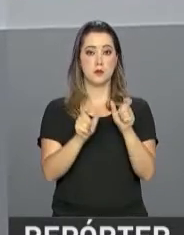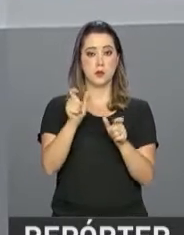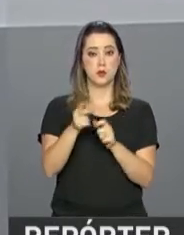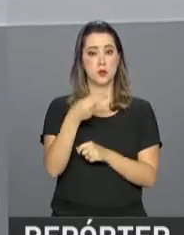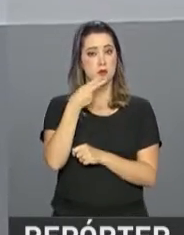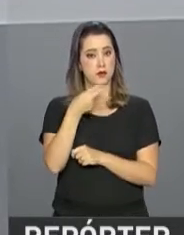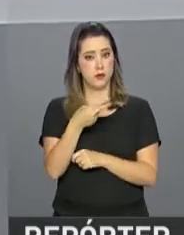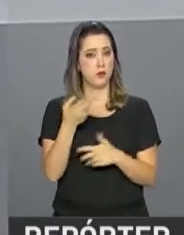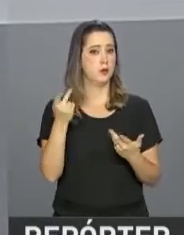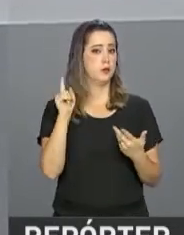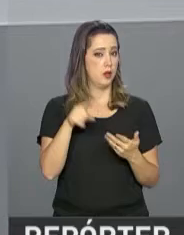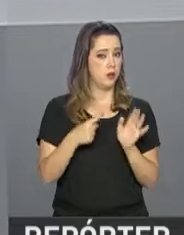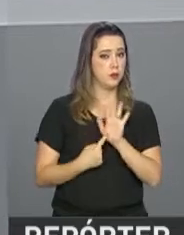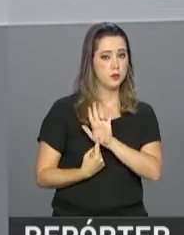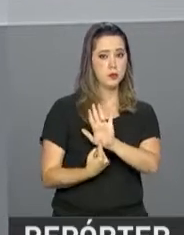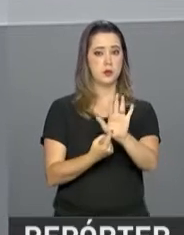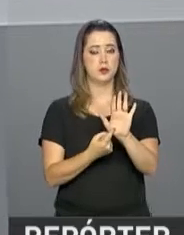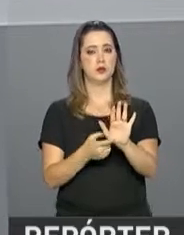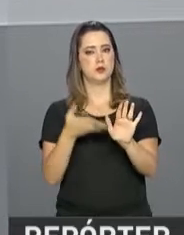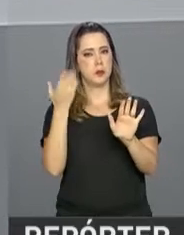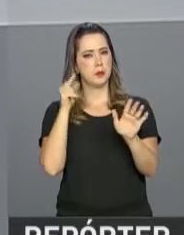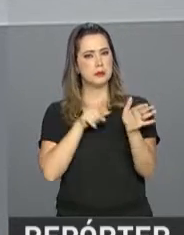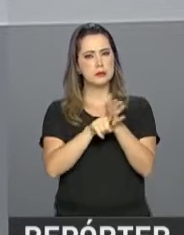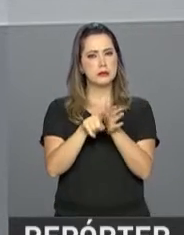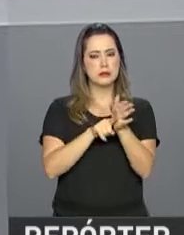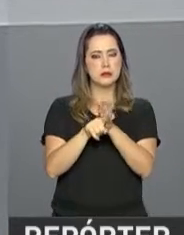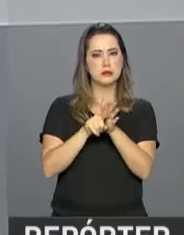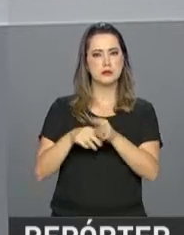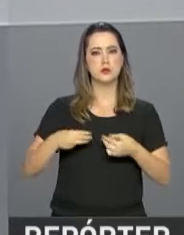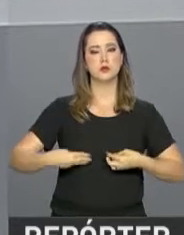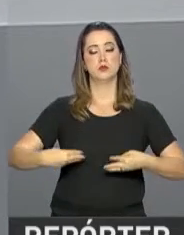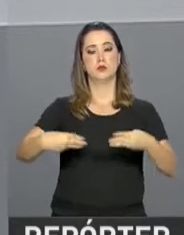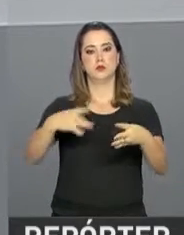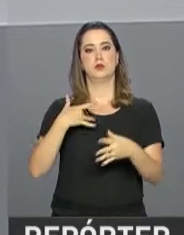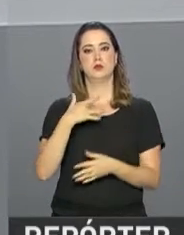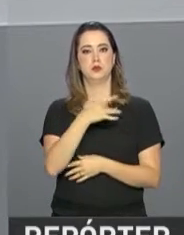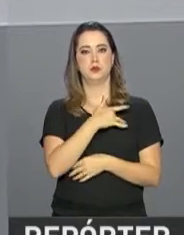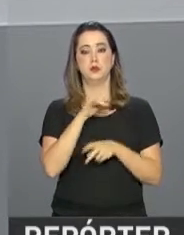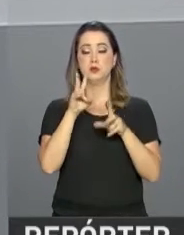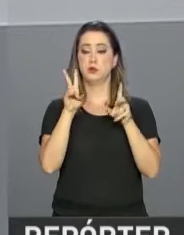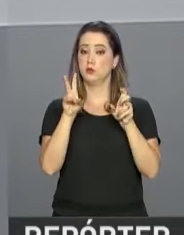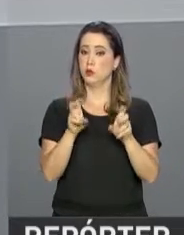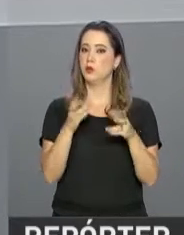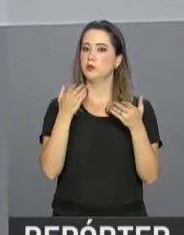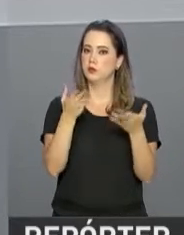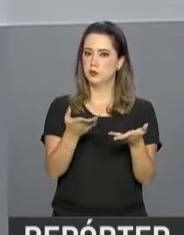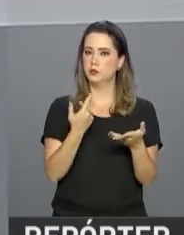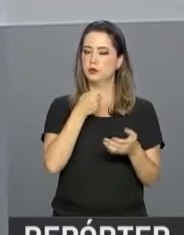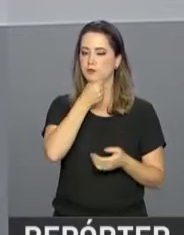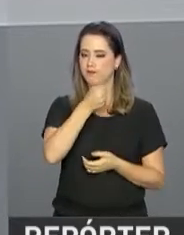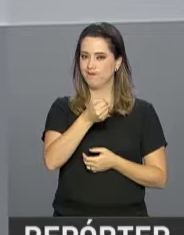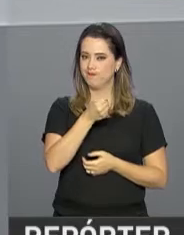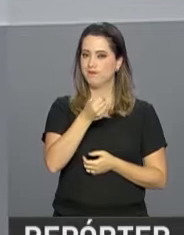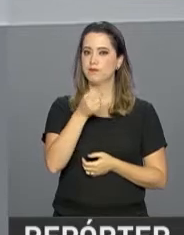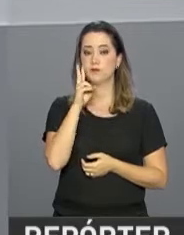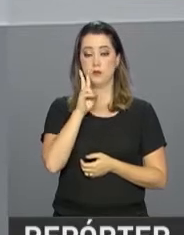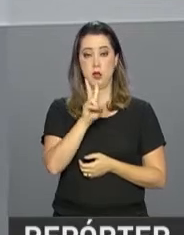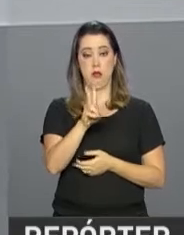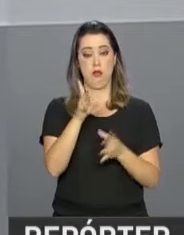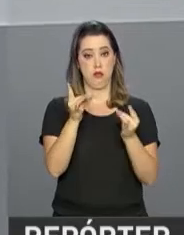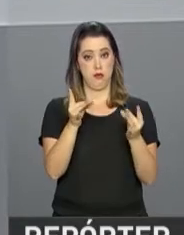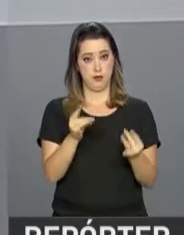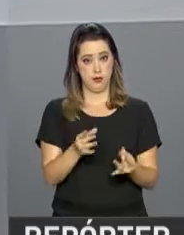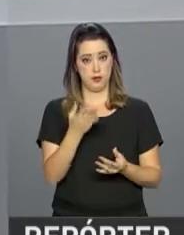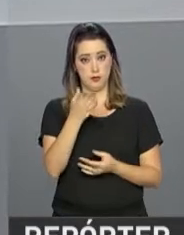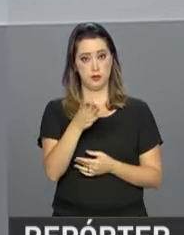brasileiros que fumam é o que revela a última pesquisa do ministério da saúde sobre o tema a repórter raíssa lopes tem os dados e também